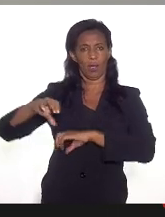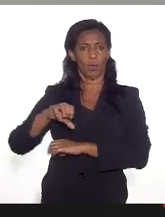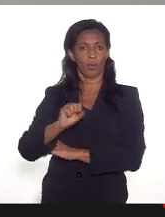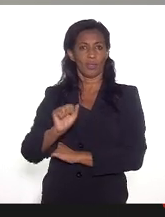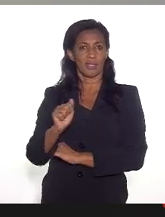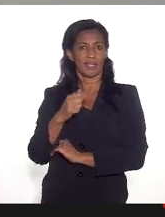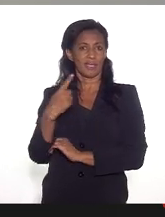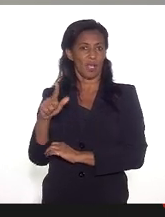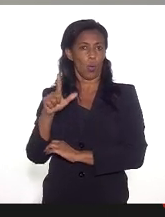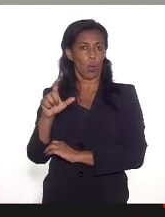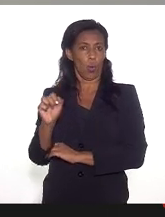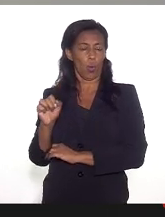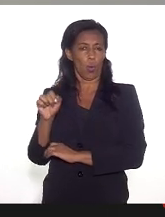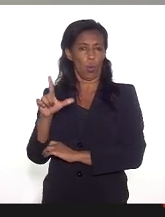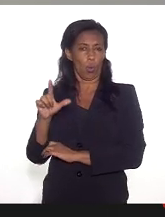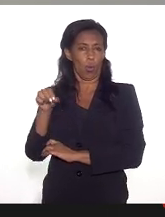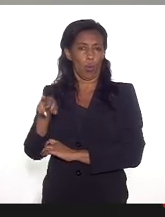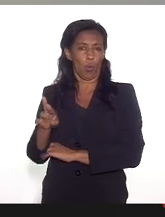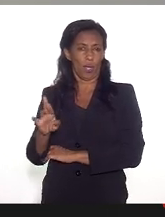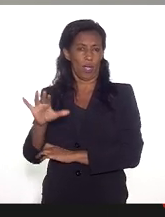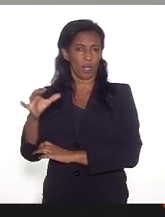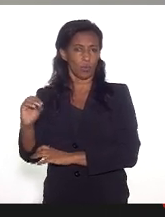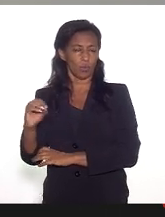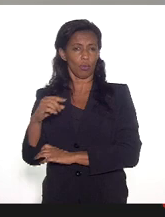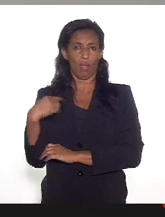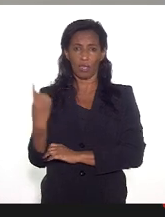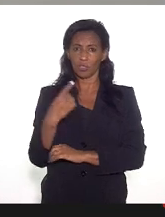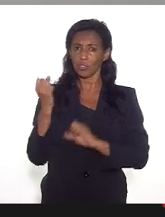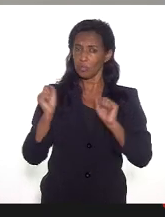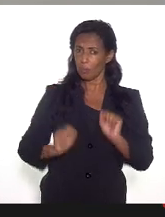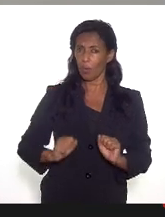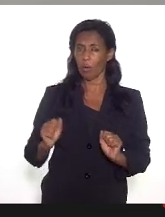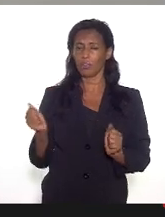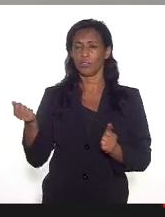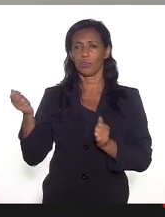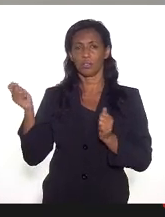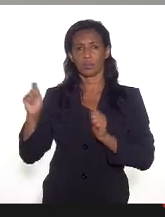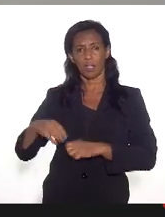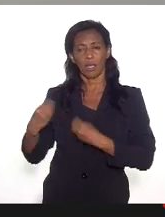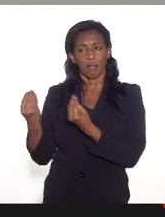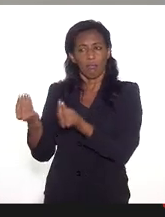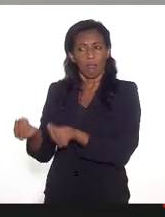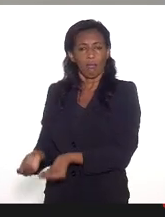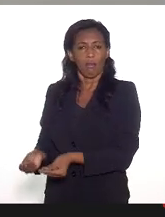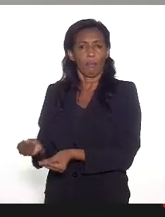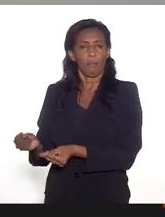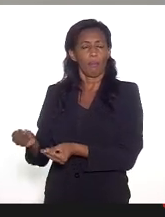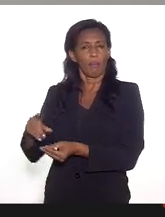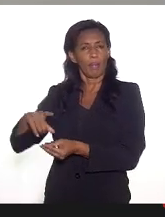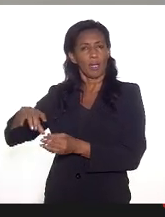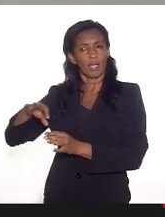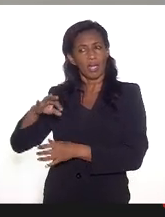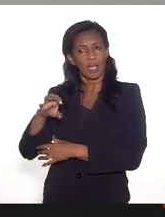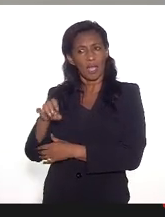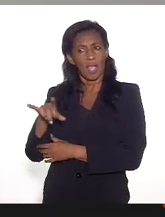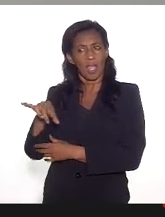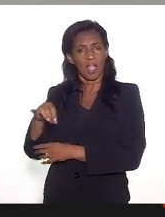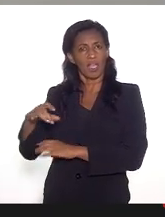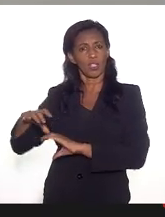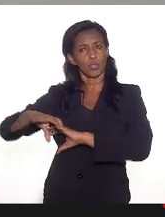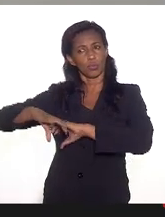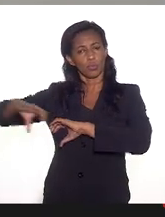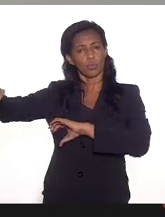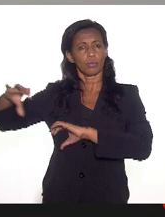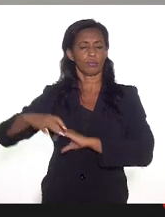canal, a gente pode abrir alternativas importantes para aquele eixo do leste metropolitano, do leste